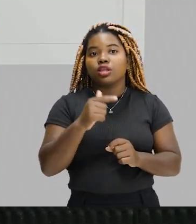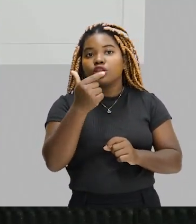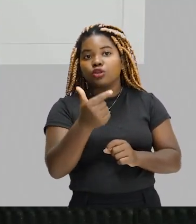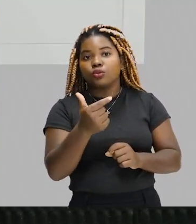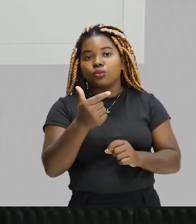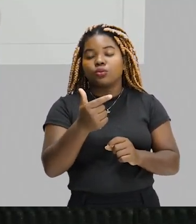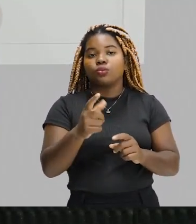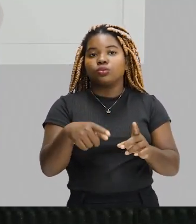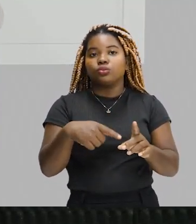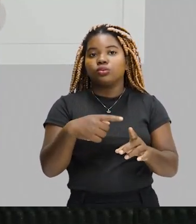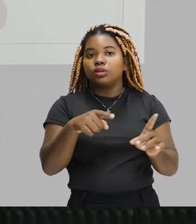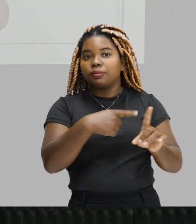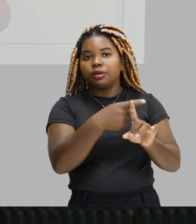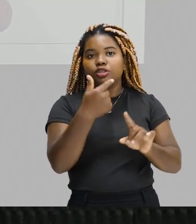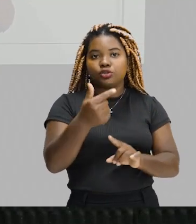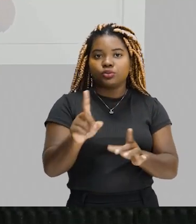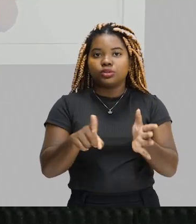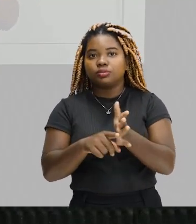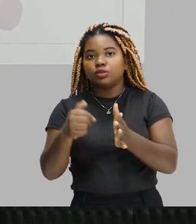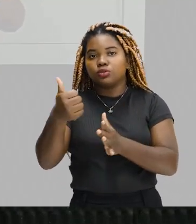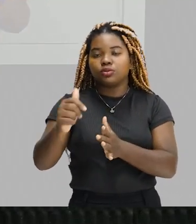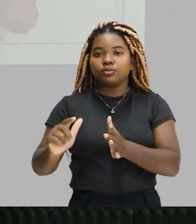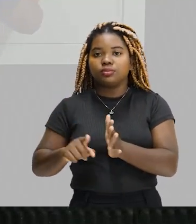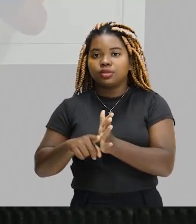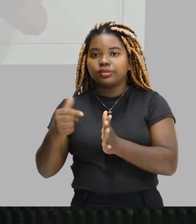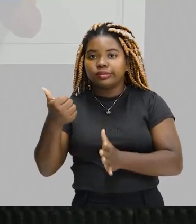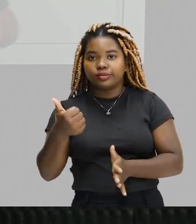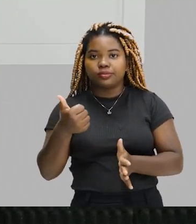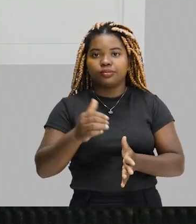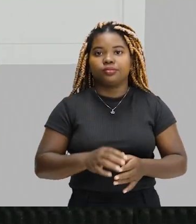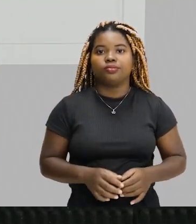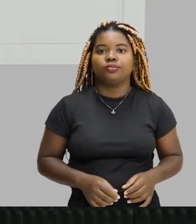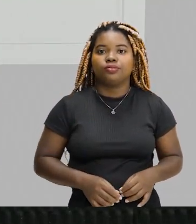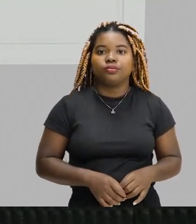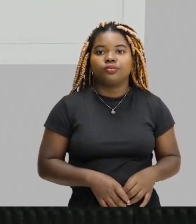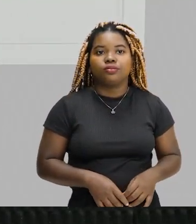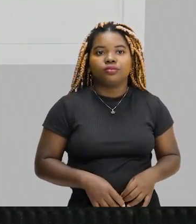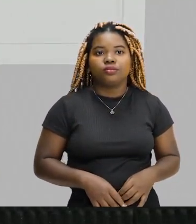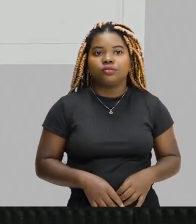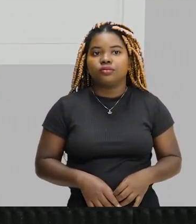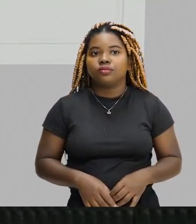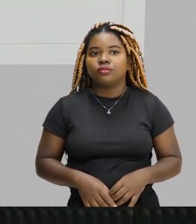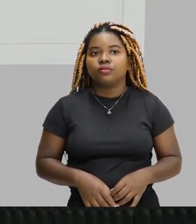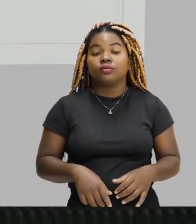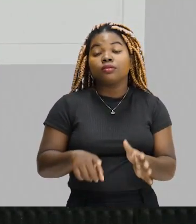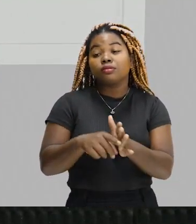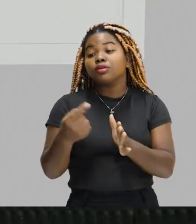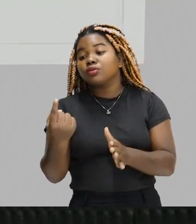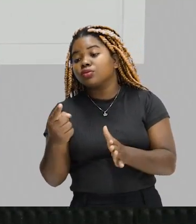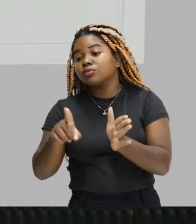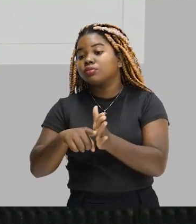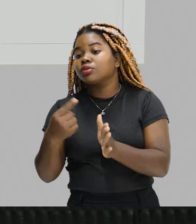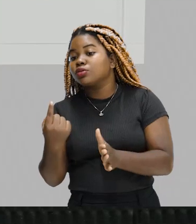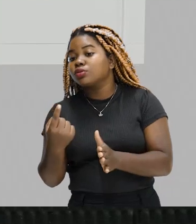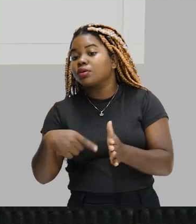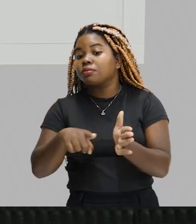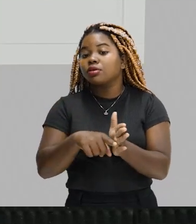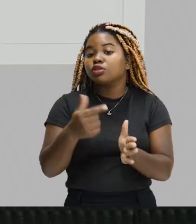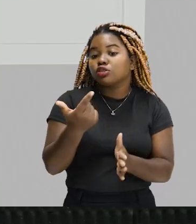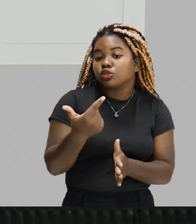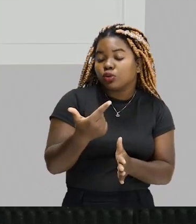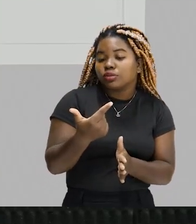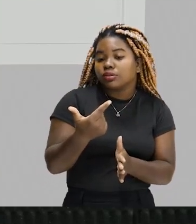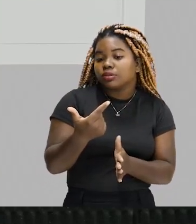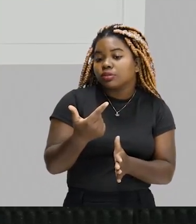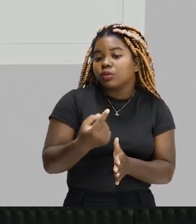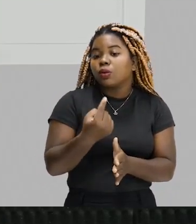ficar mais 2, menos 1 e menos 1. Menos 1 com menos 1 dá menos 2. Com mais